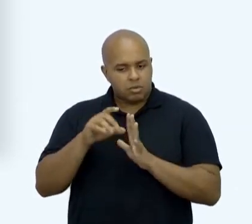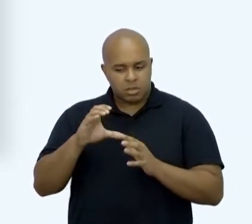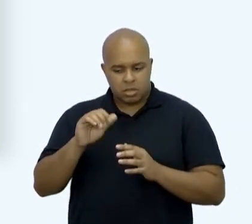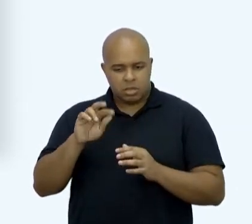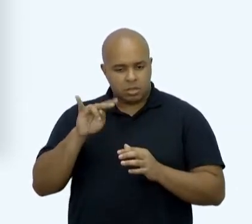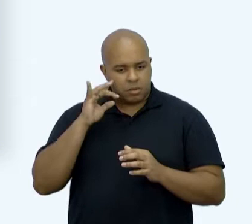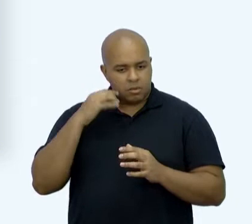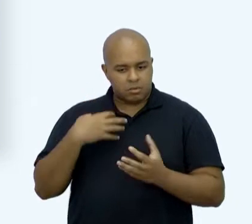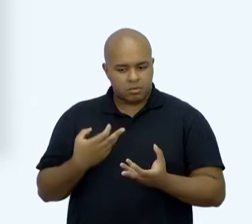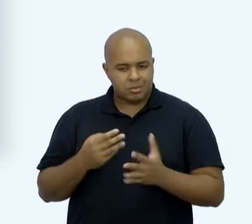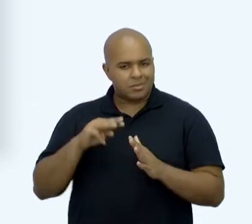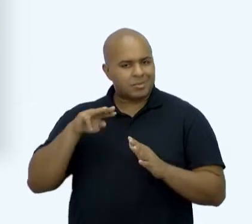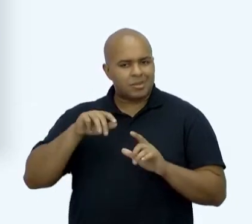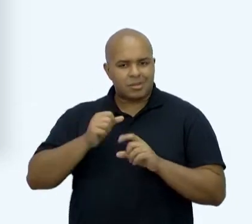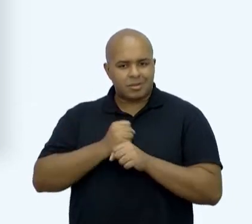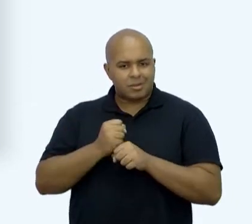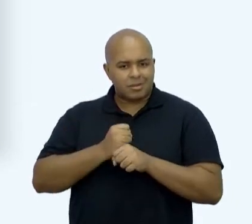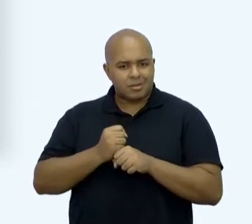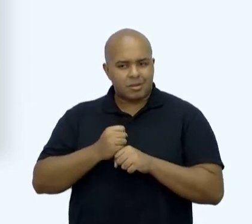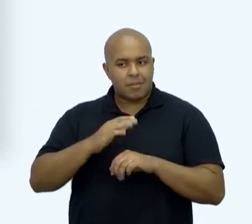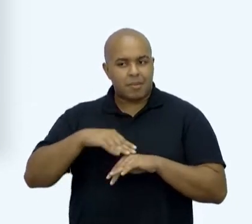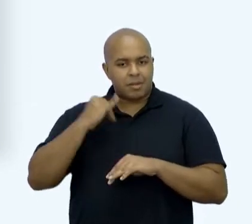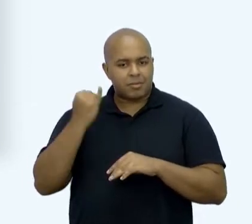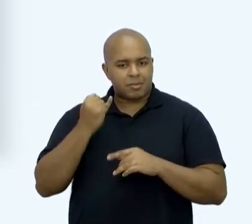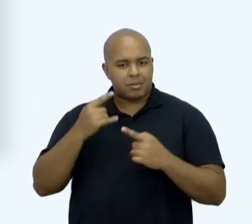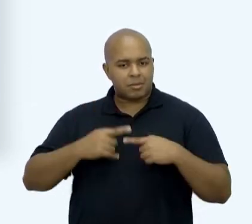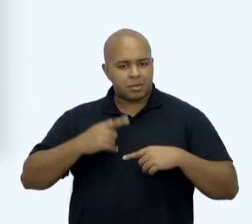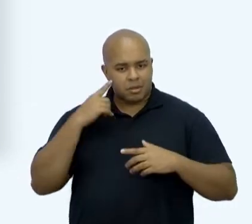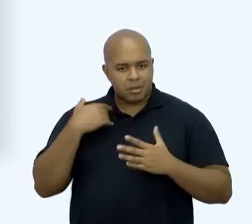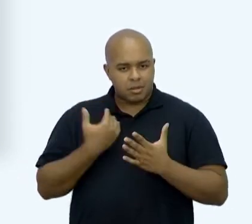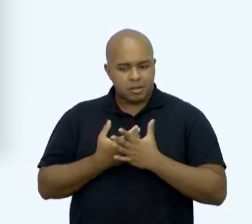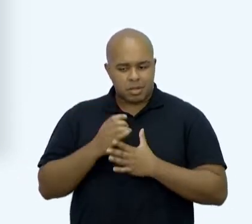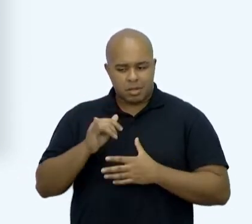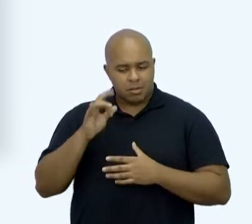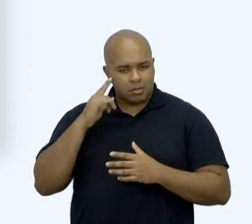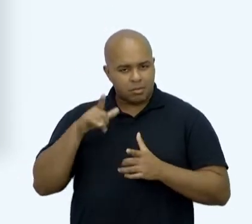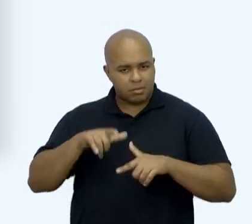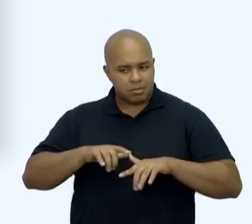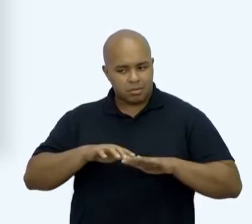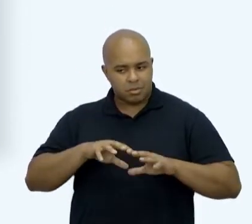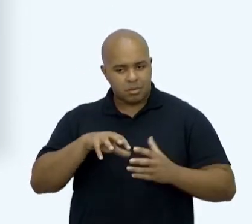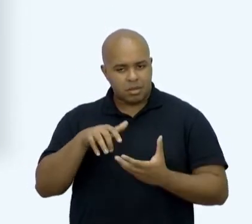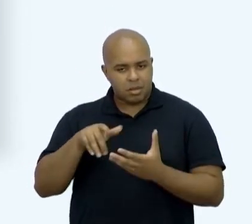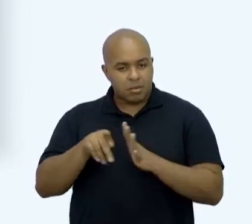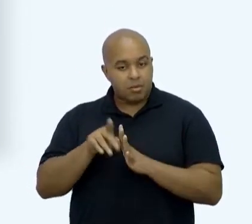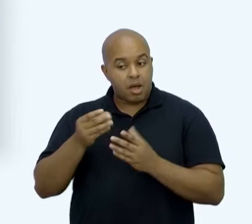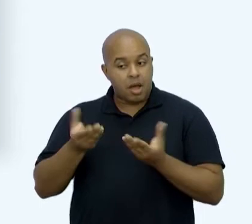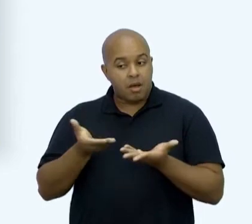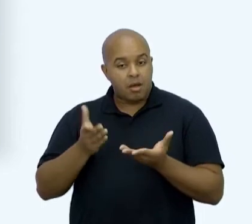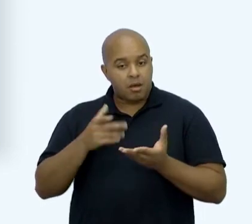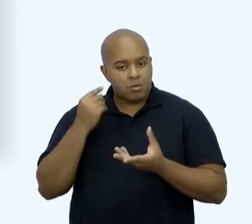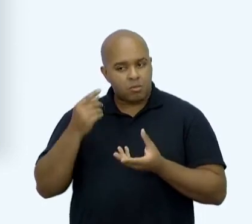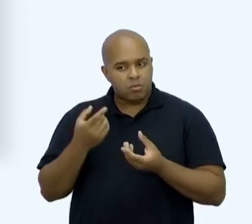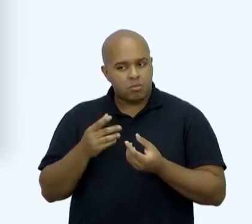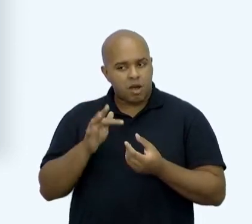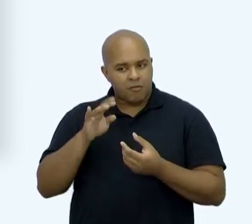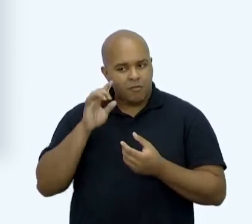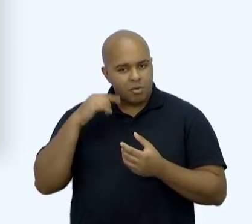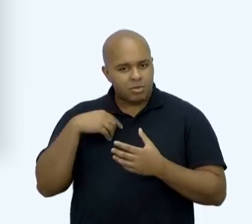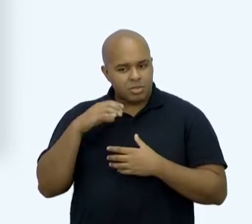carbono por milhares de anos, um dos mais importantes reservatórios de carbono do planeta Terra, para ser agora uma fonte de